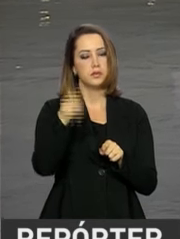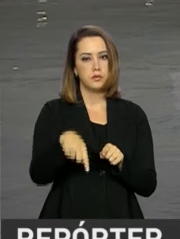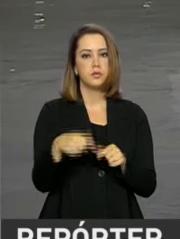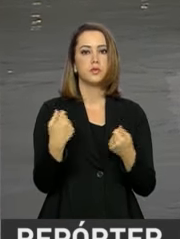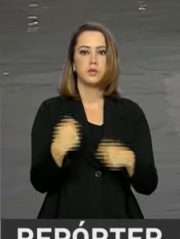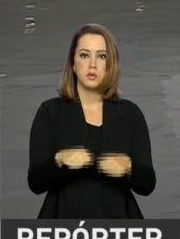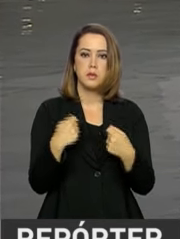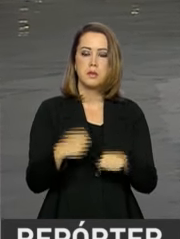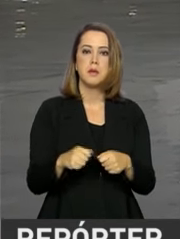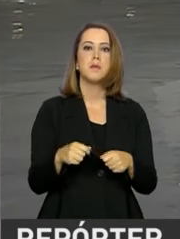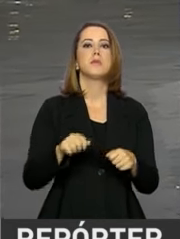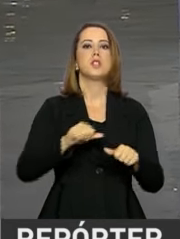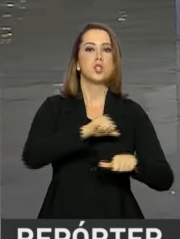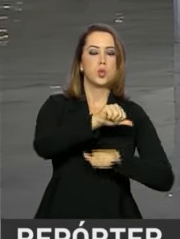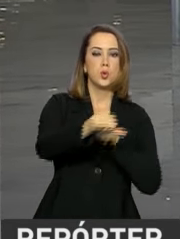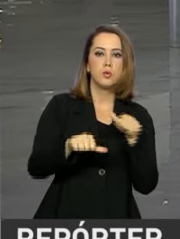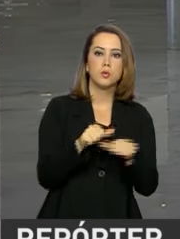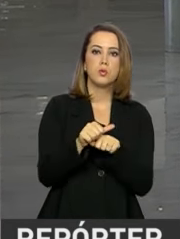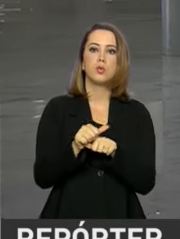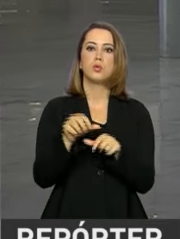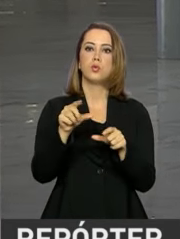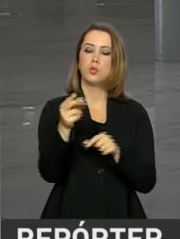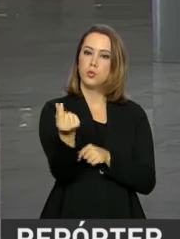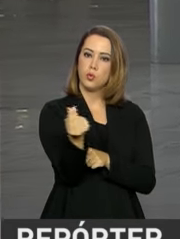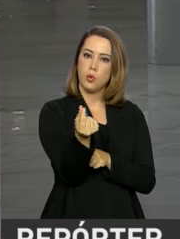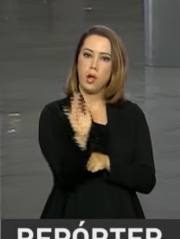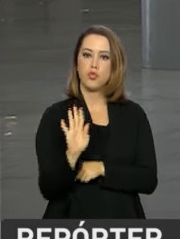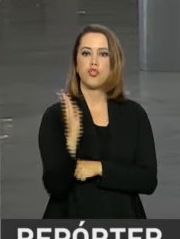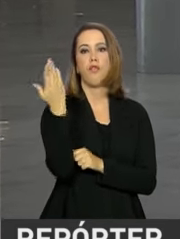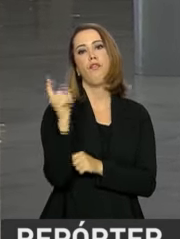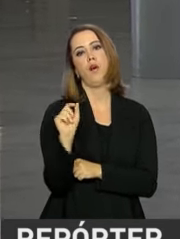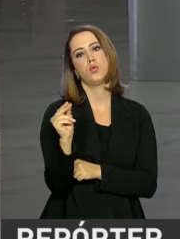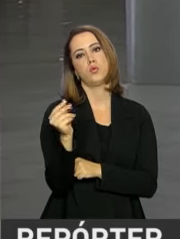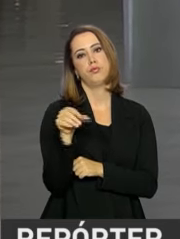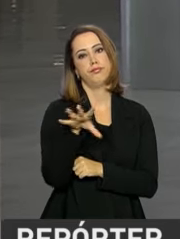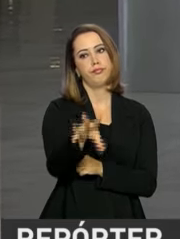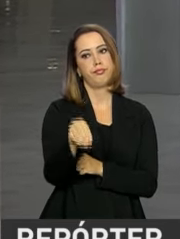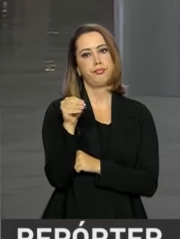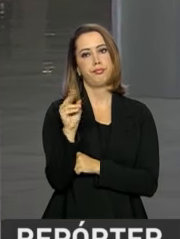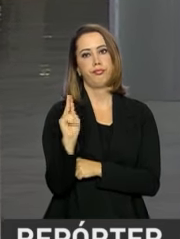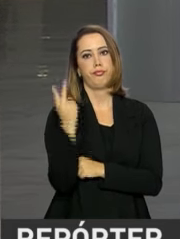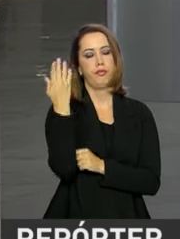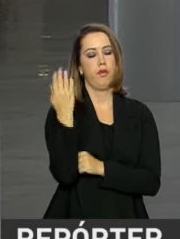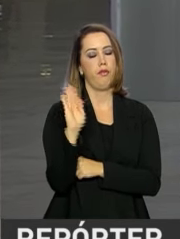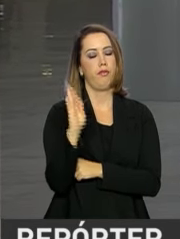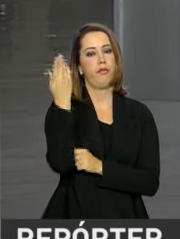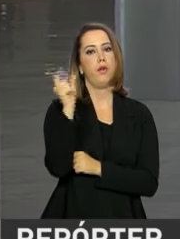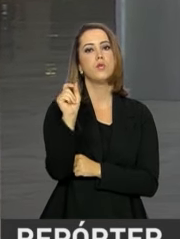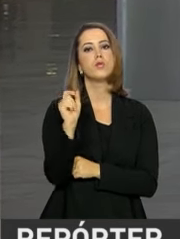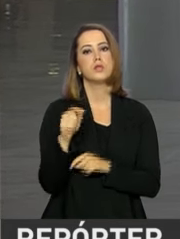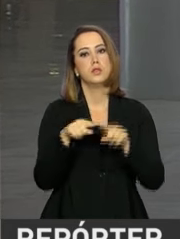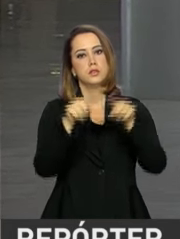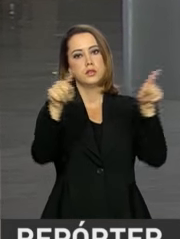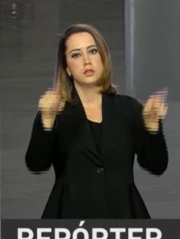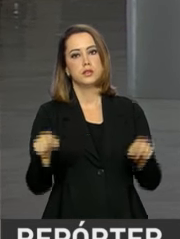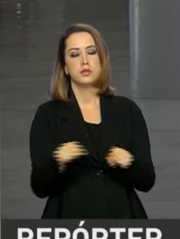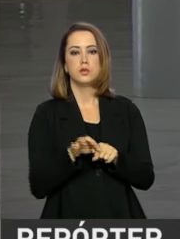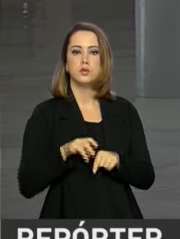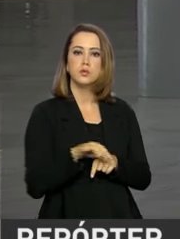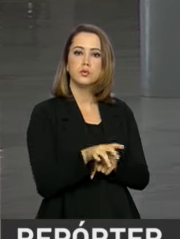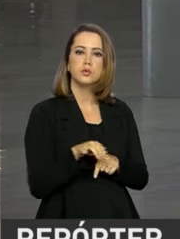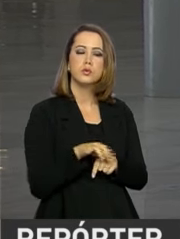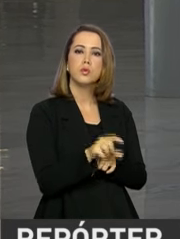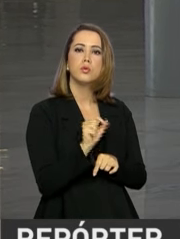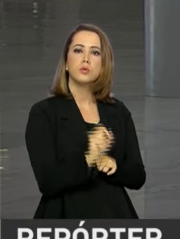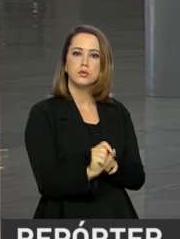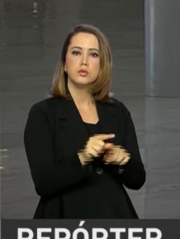que escreve uma circular do Banco Central divulgada ontem. Quando um correntista, por exemplo, de uma instituição financeira